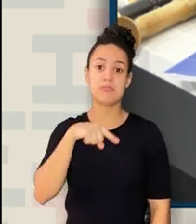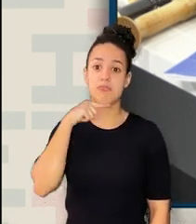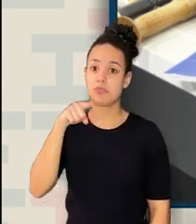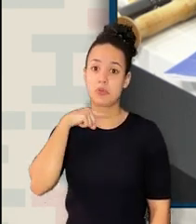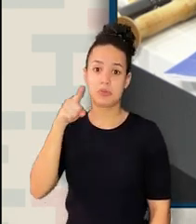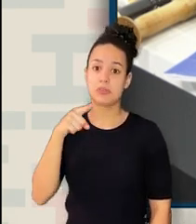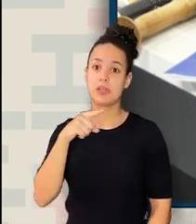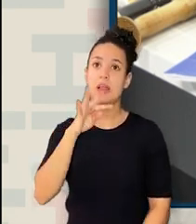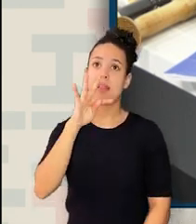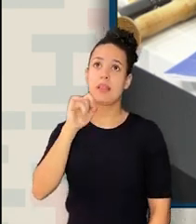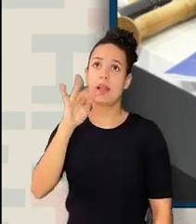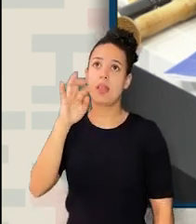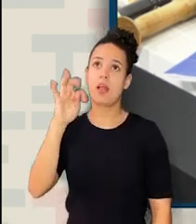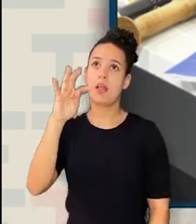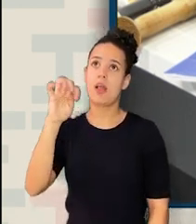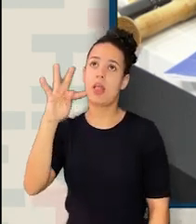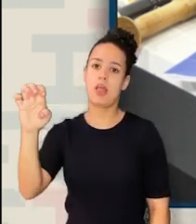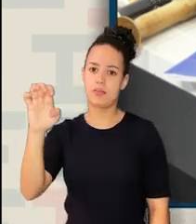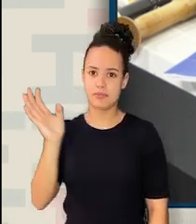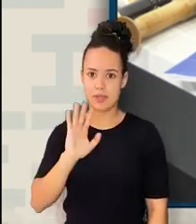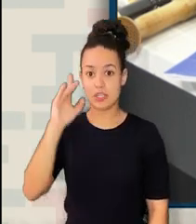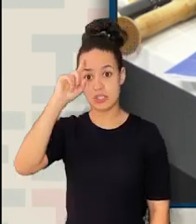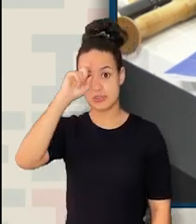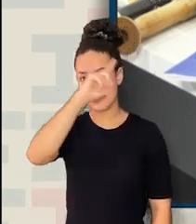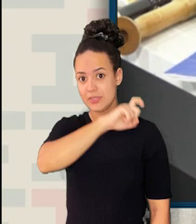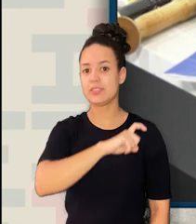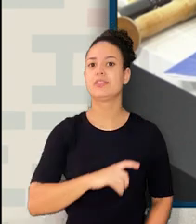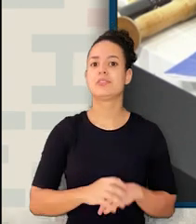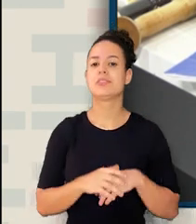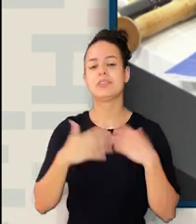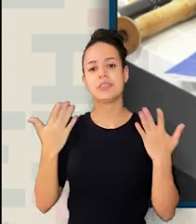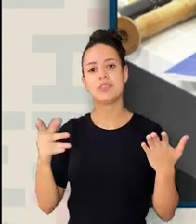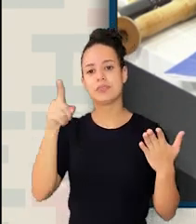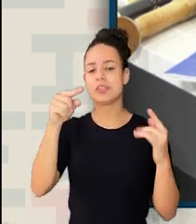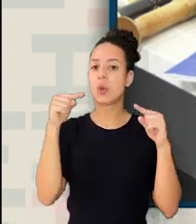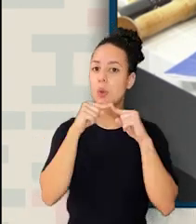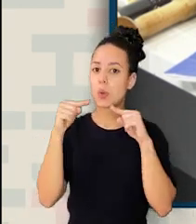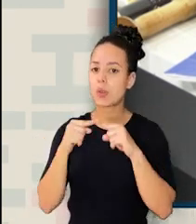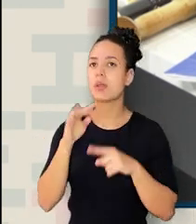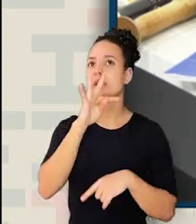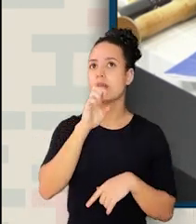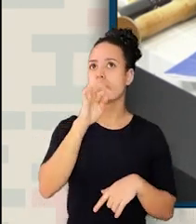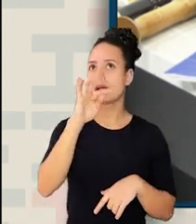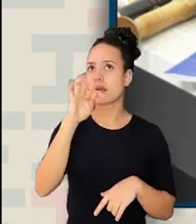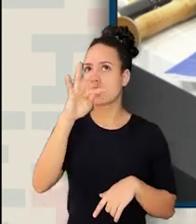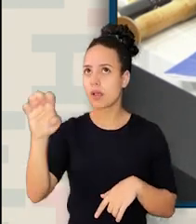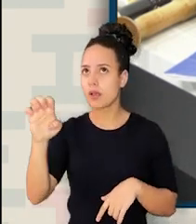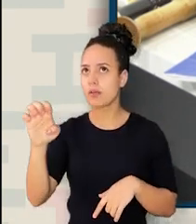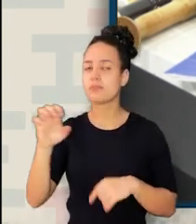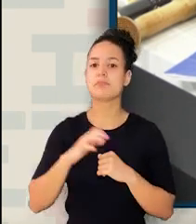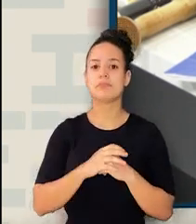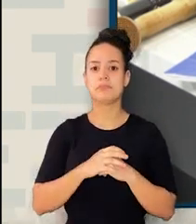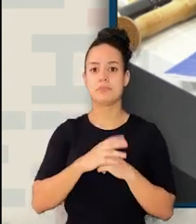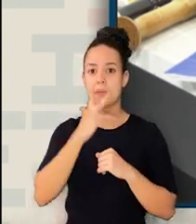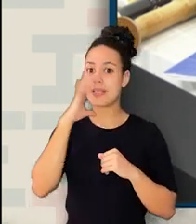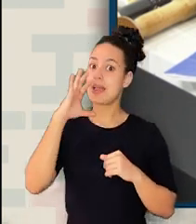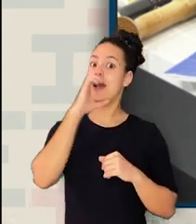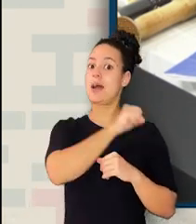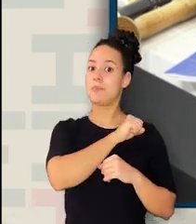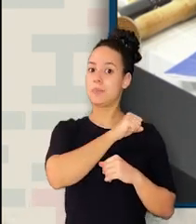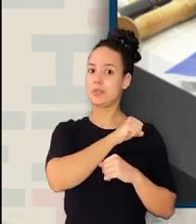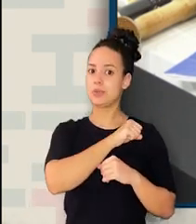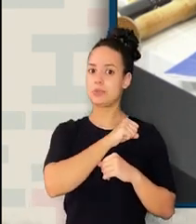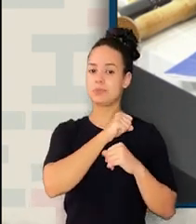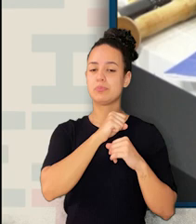monte de tê. É muito difícil. Então, você combina tê. Olha, vai muito mais rápido, vai